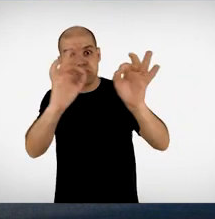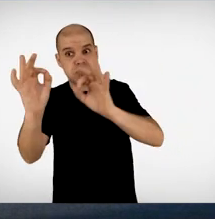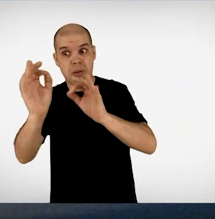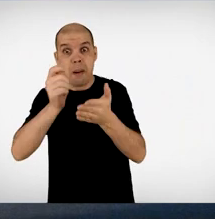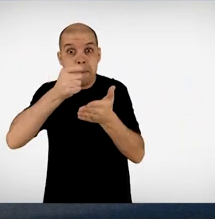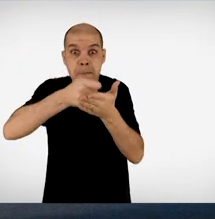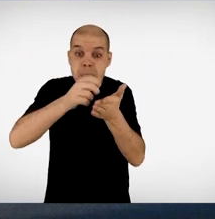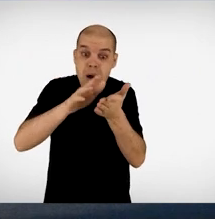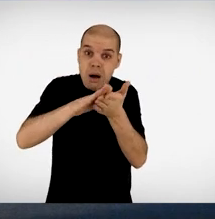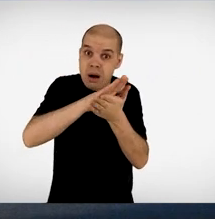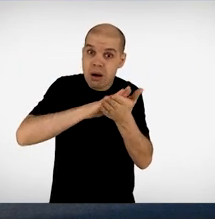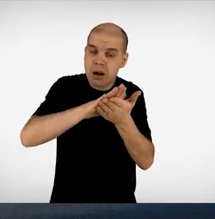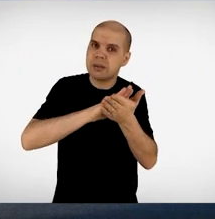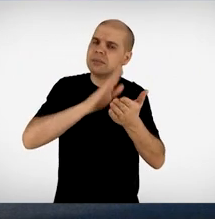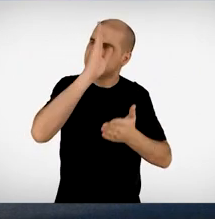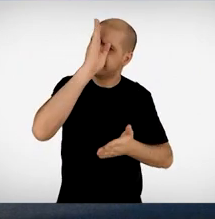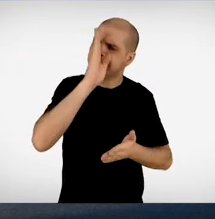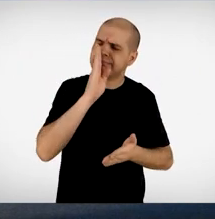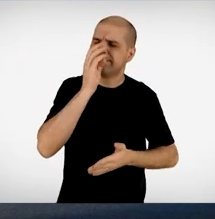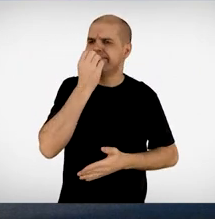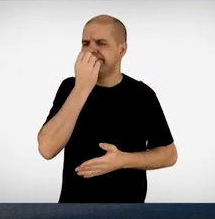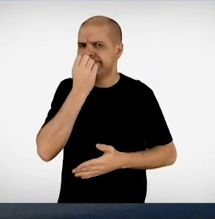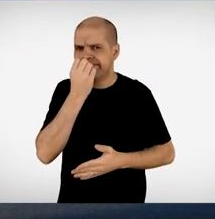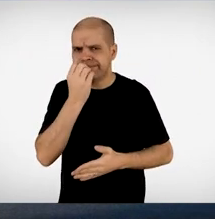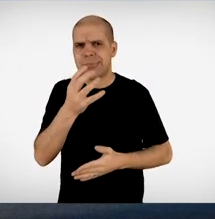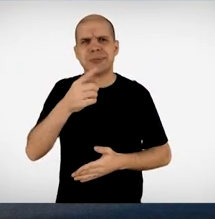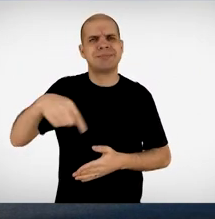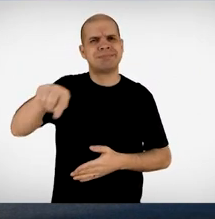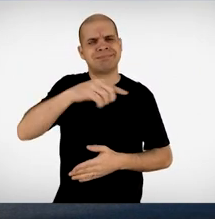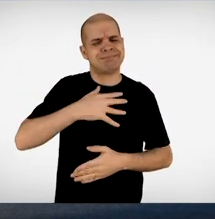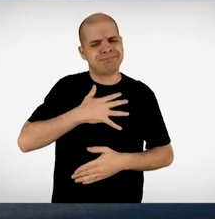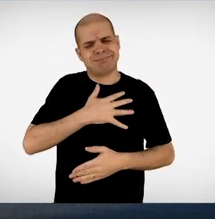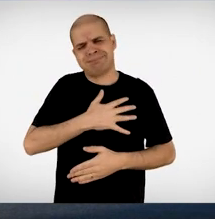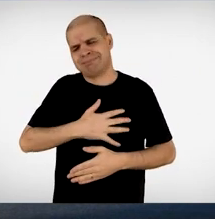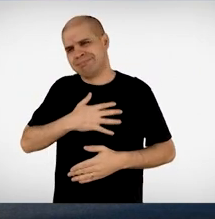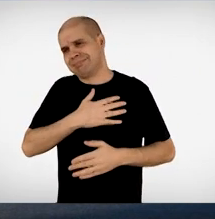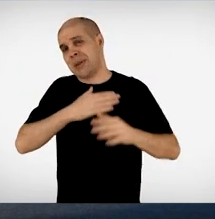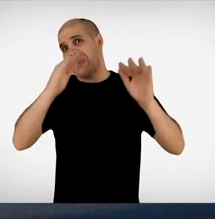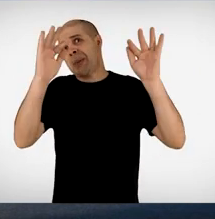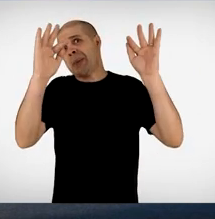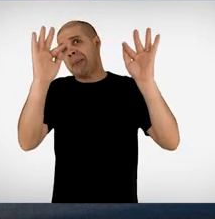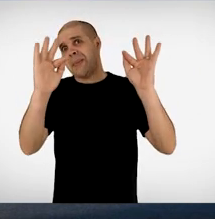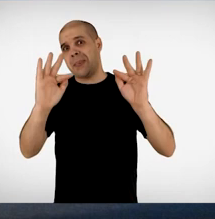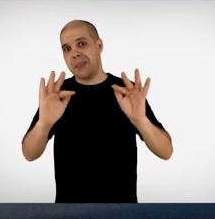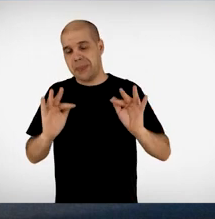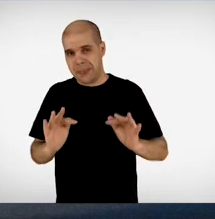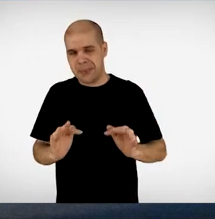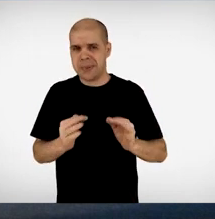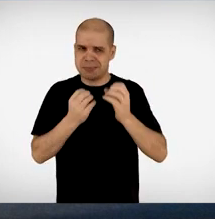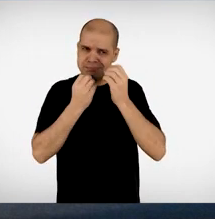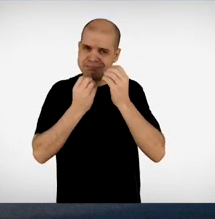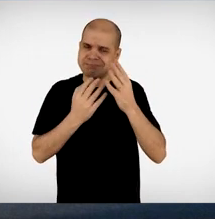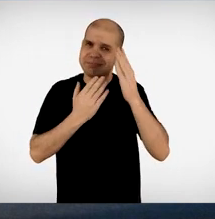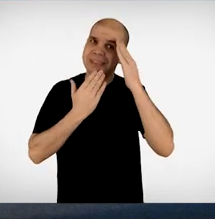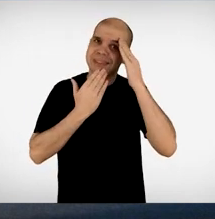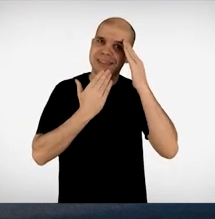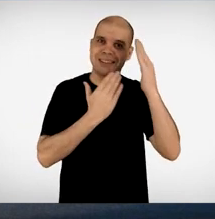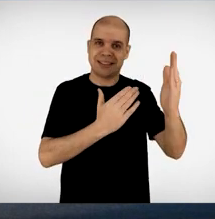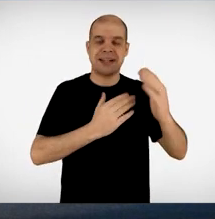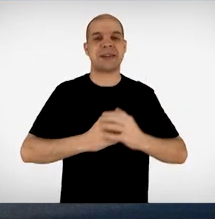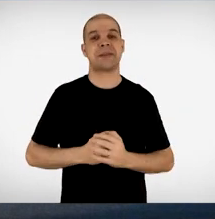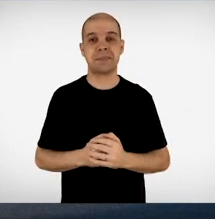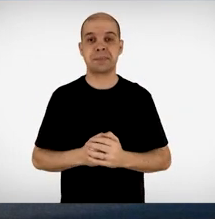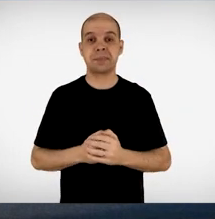filme para a gente assistir gratuitamente. Isso é muito importante para nós, não ter um custo a mais